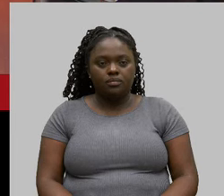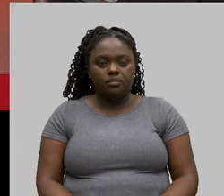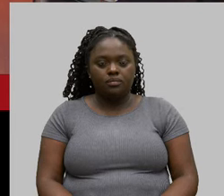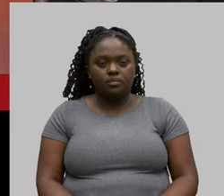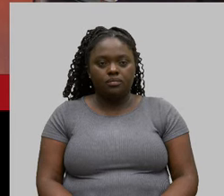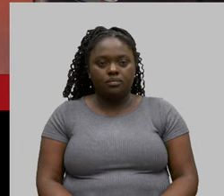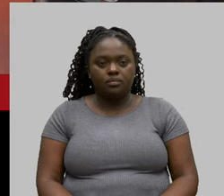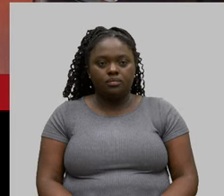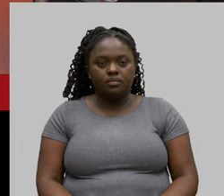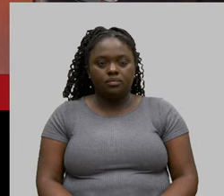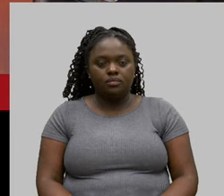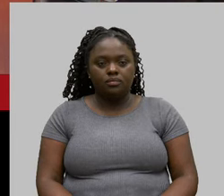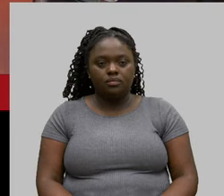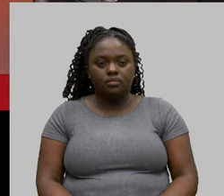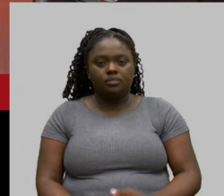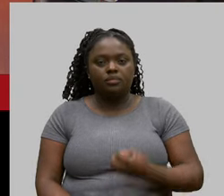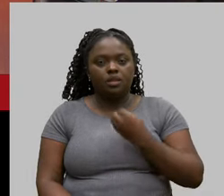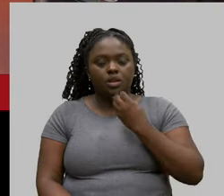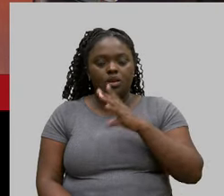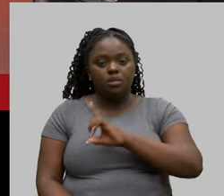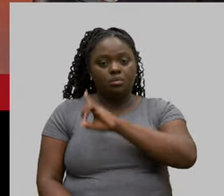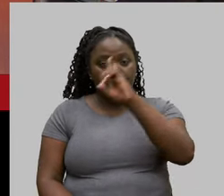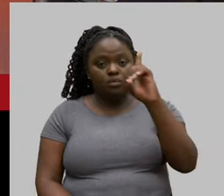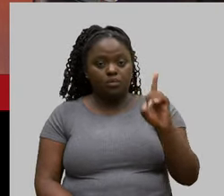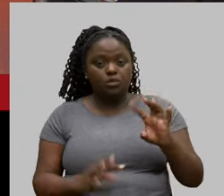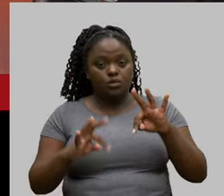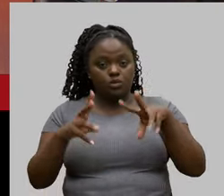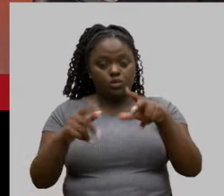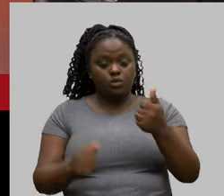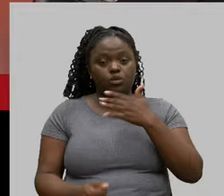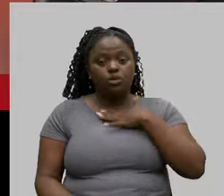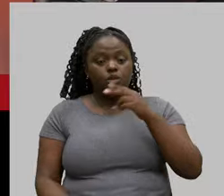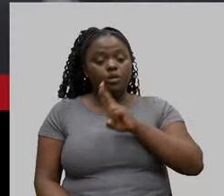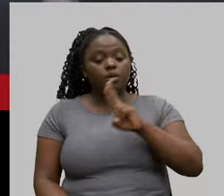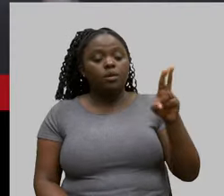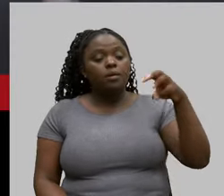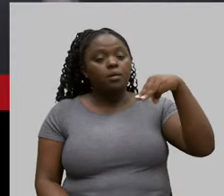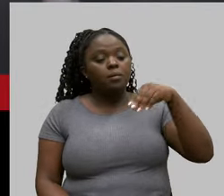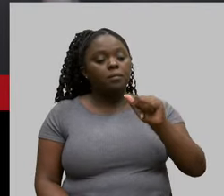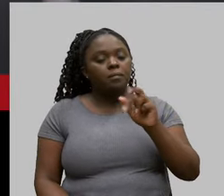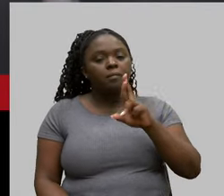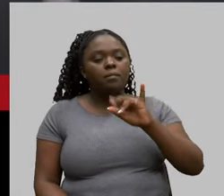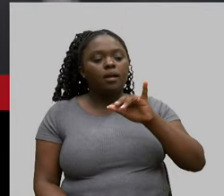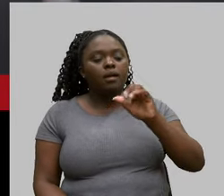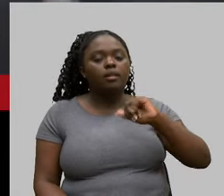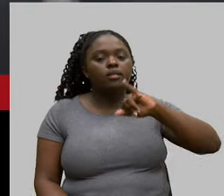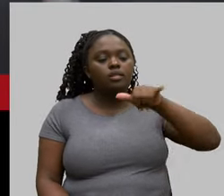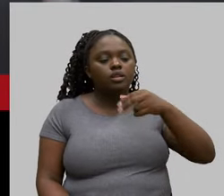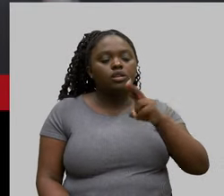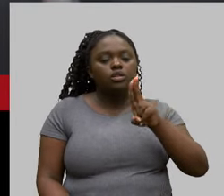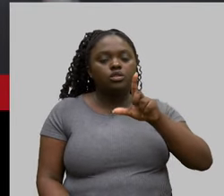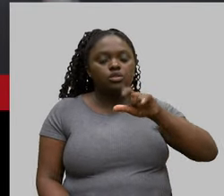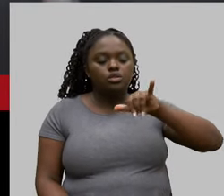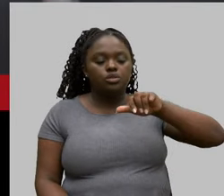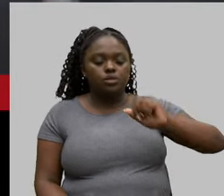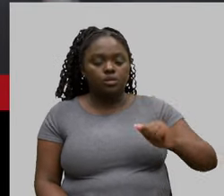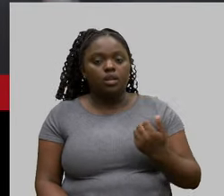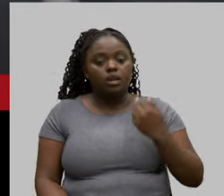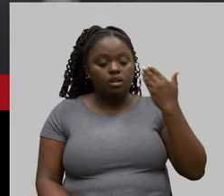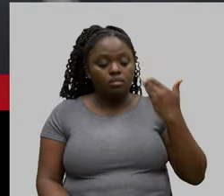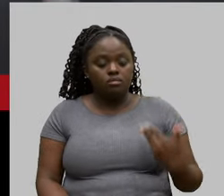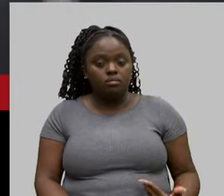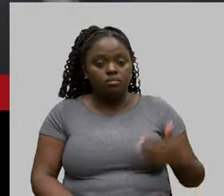pessoais Bom dia a todos meu nome é Maria Júlia eu sou Analista de controle externo no Tribunal de Contas do Estado de Minas